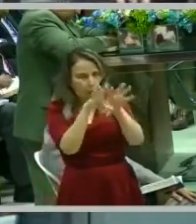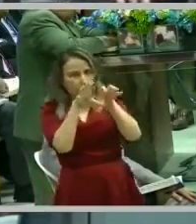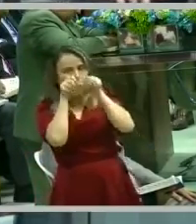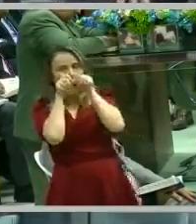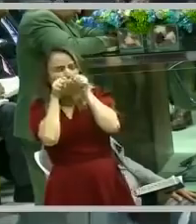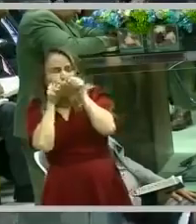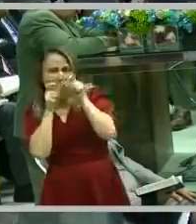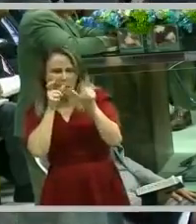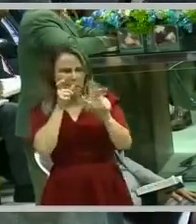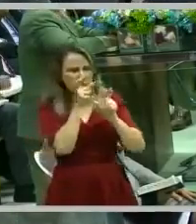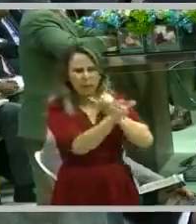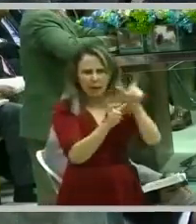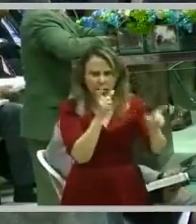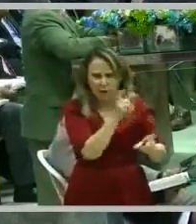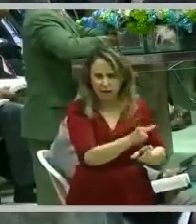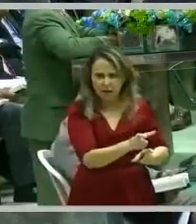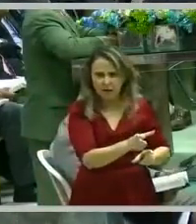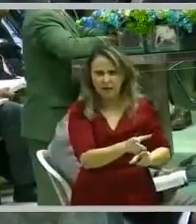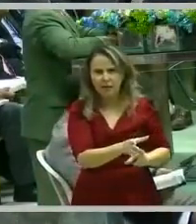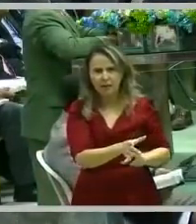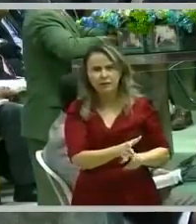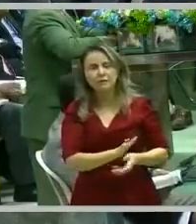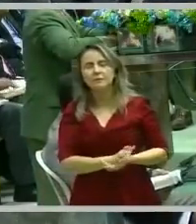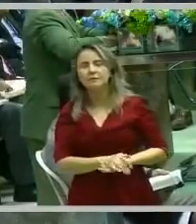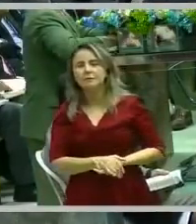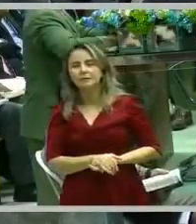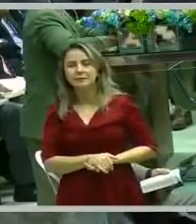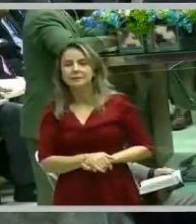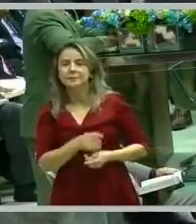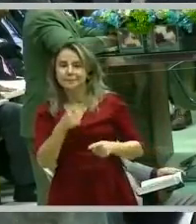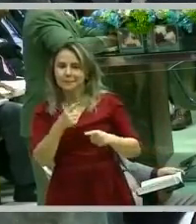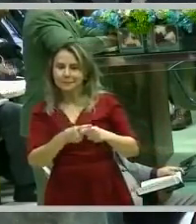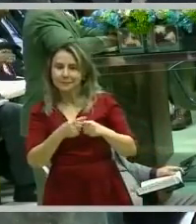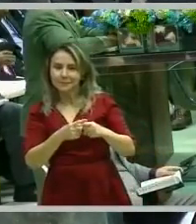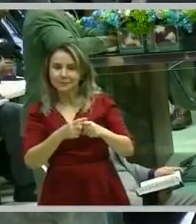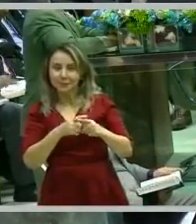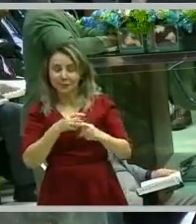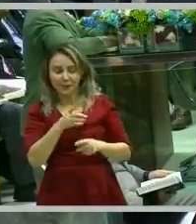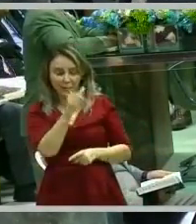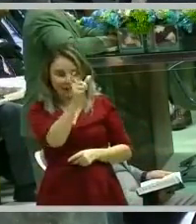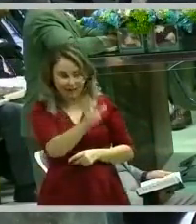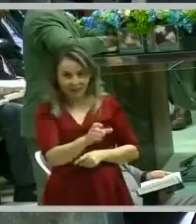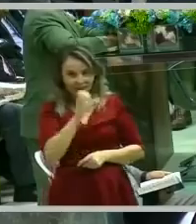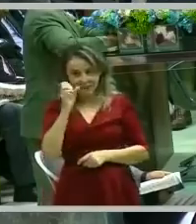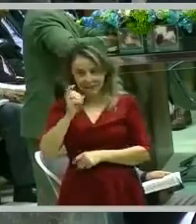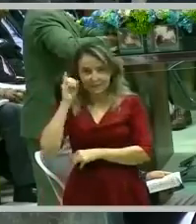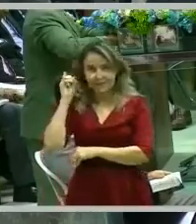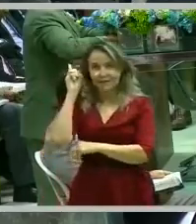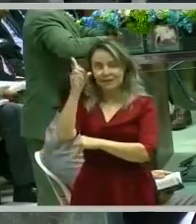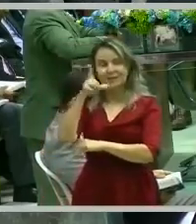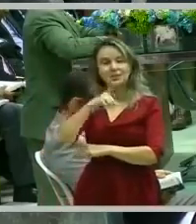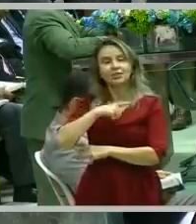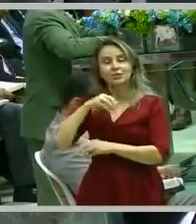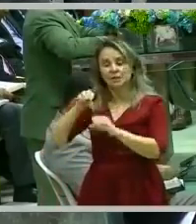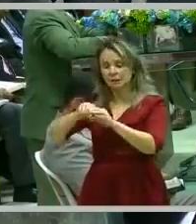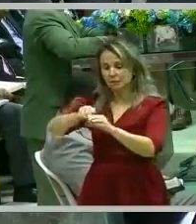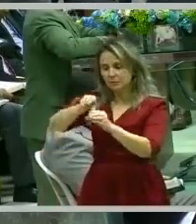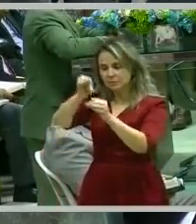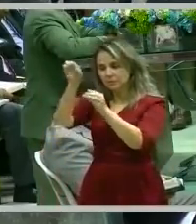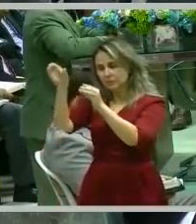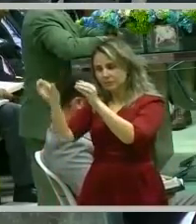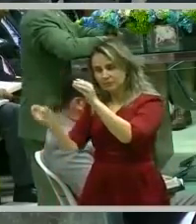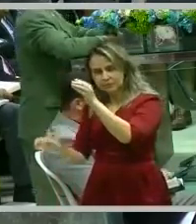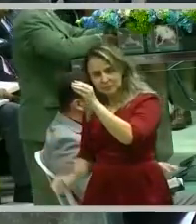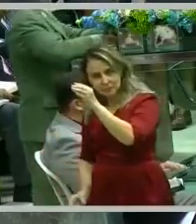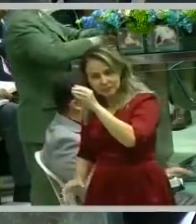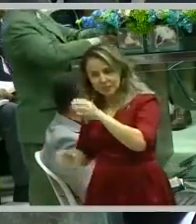algum cachorro para você vir comigo, para mim com pau? Porque Davi, ele tinha um cajado, era assim ou não era? Davi, ele tinha um cajado de pastor, não é